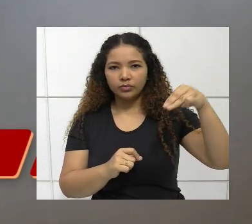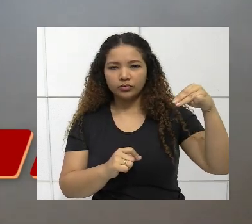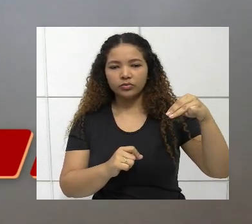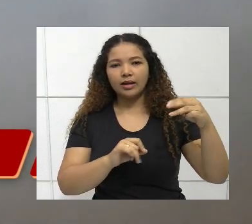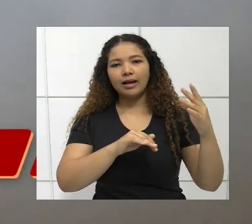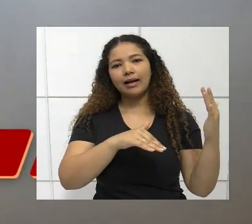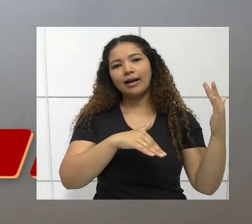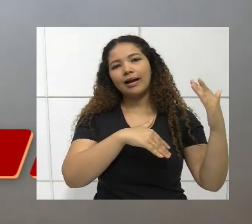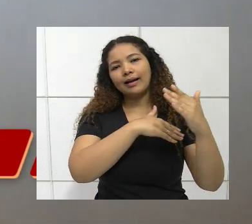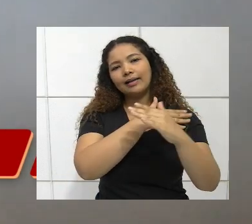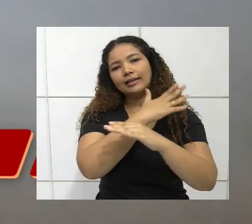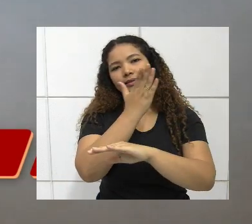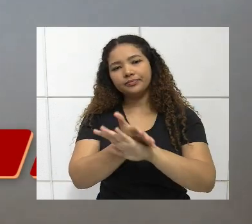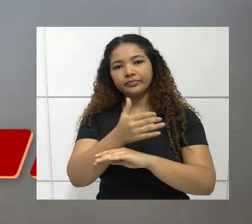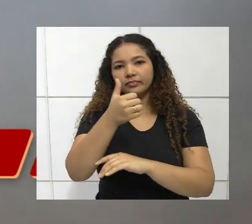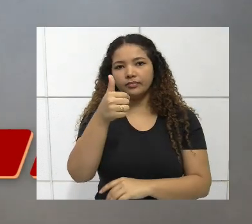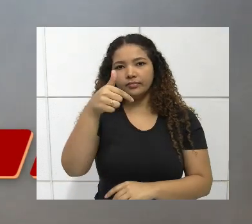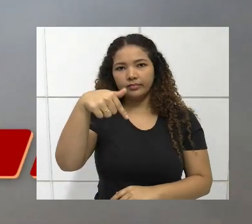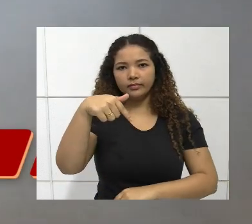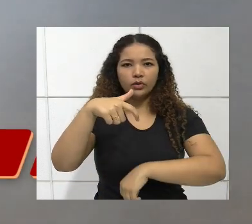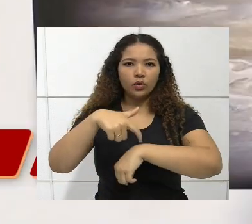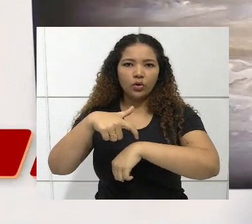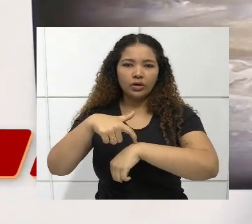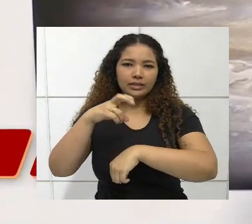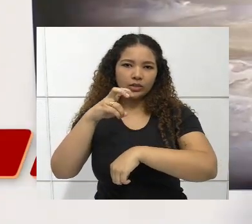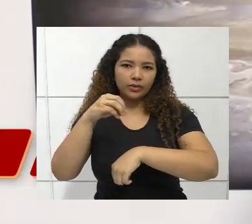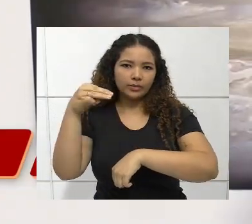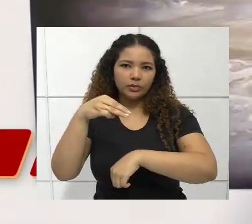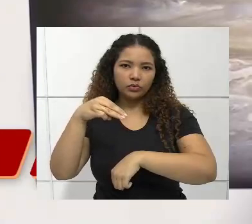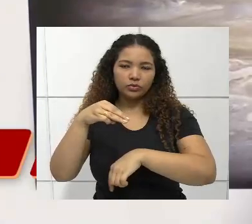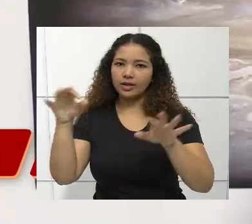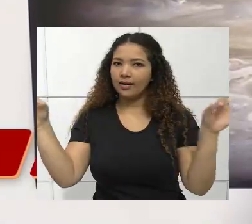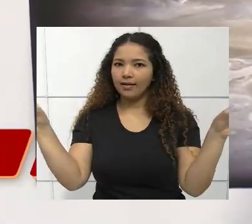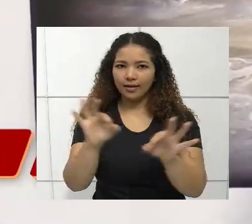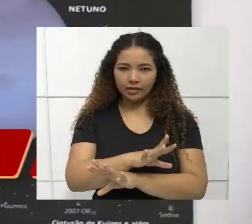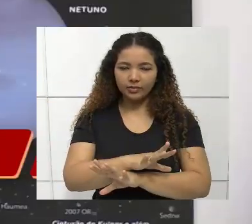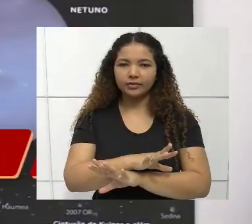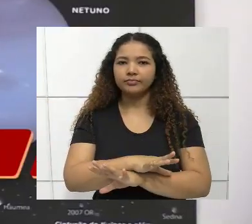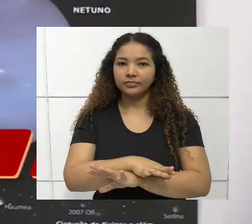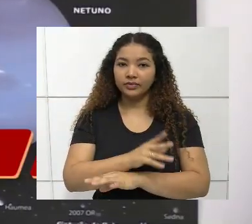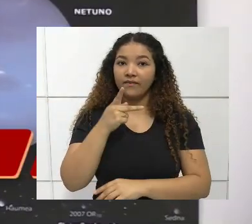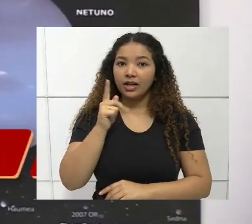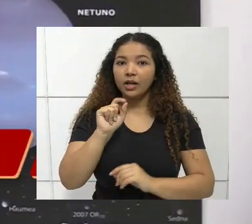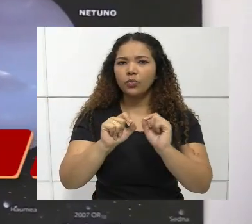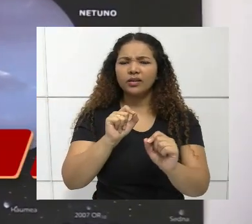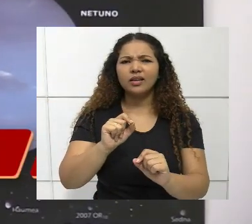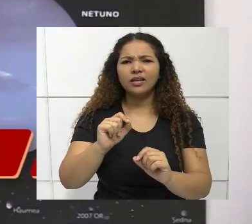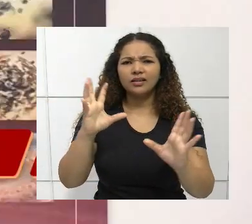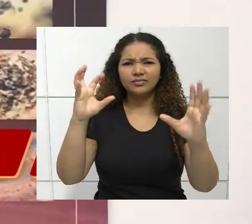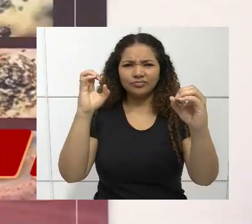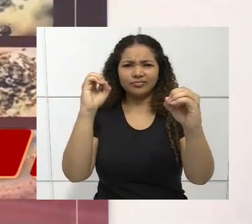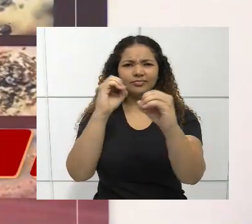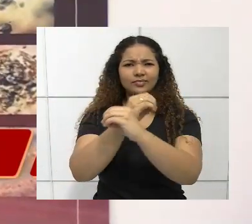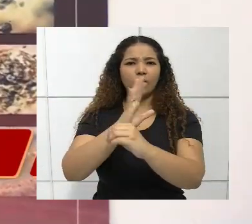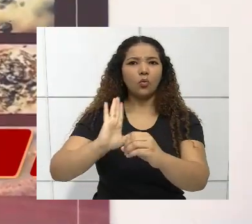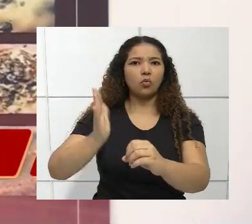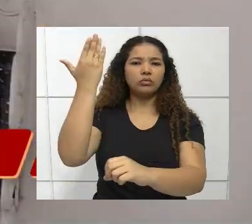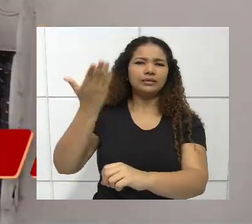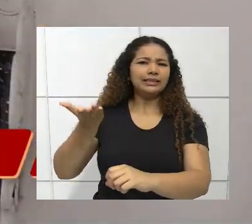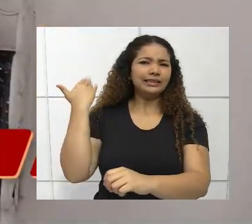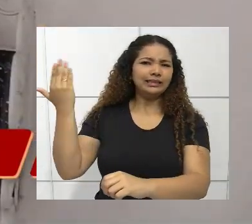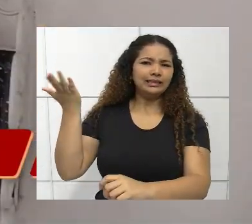às 17 horas e 50 minutos. Vale ressaltar que o último eclipse anular do Sol aconteceu em